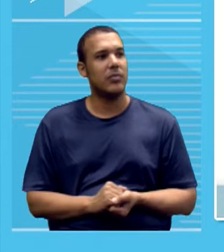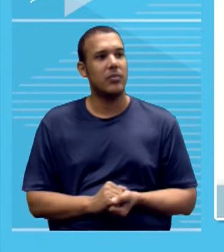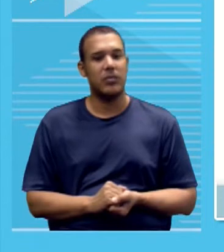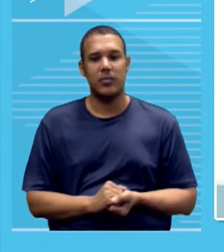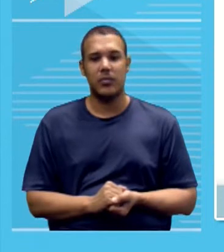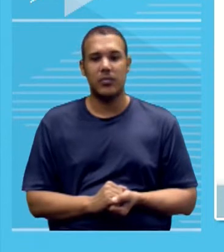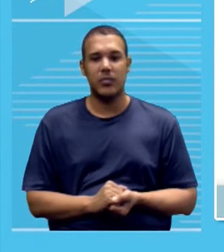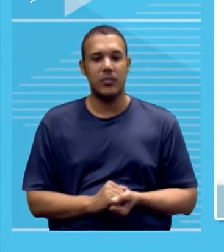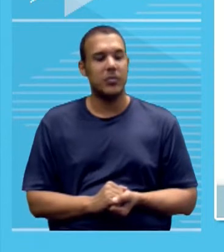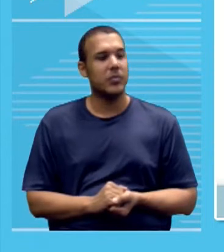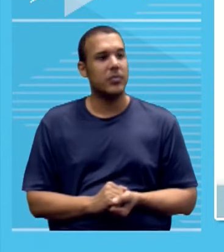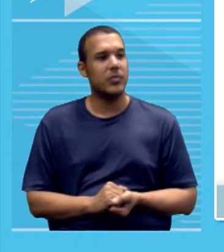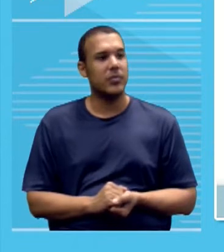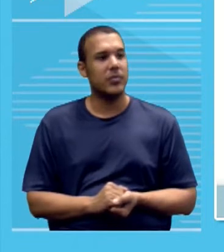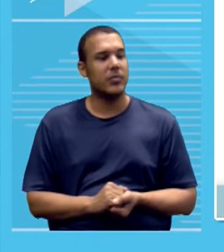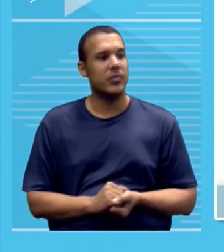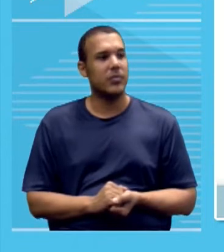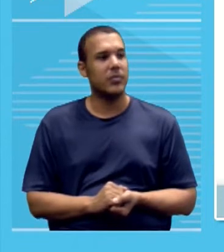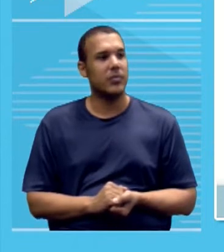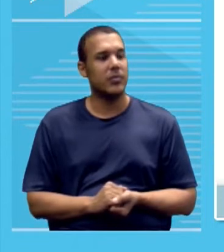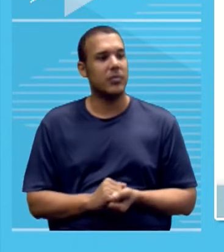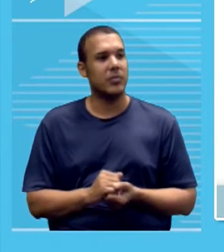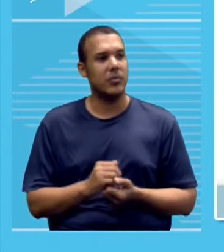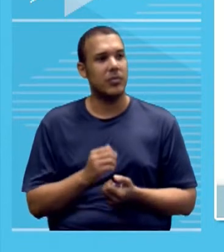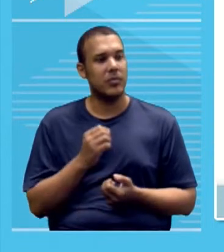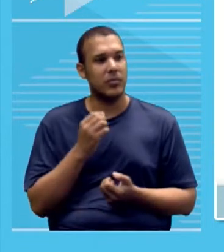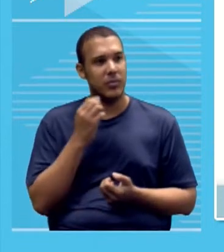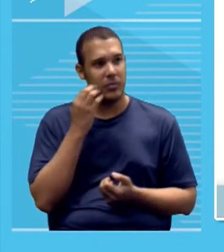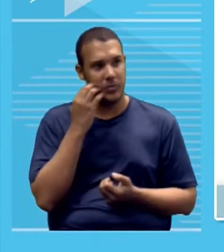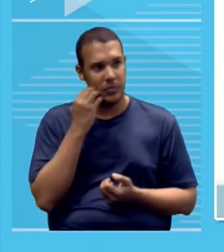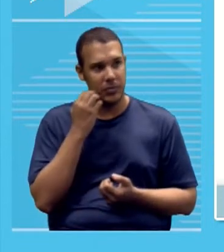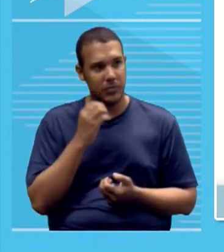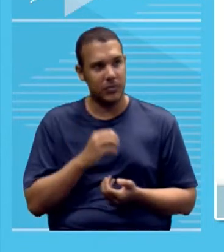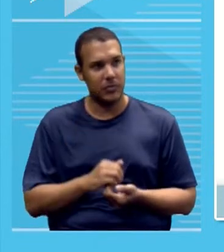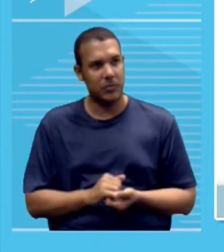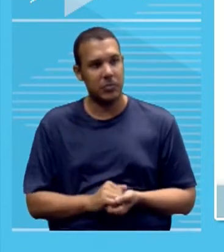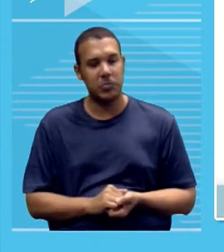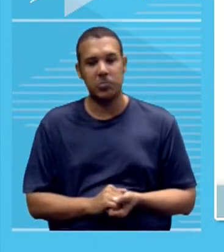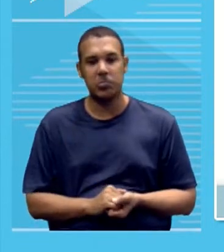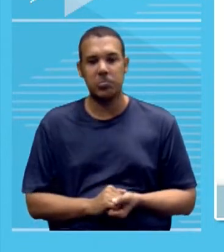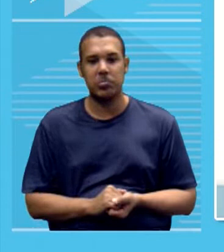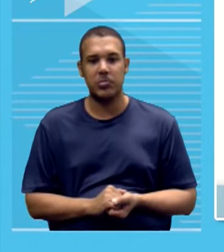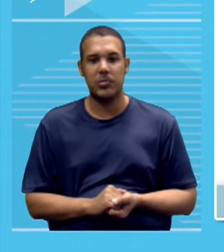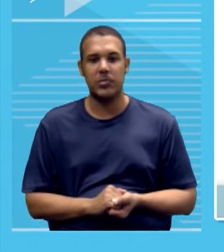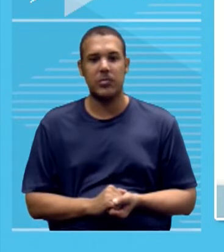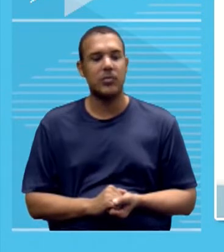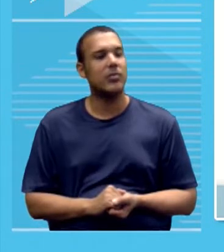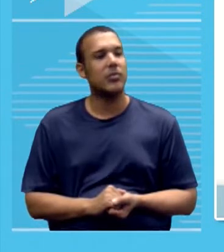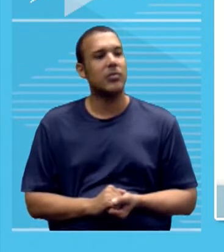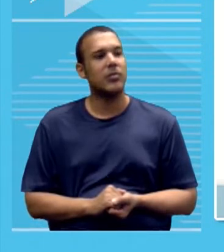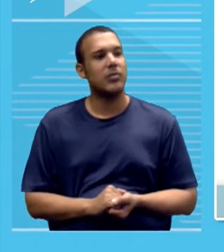potencial. R seria a minha resistência elétrica.